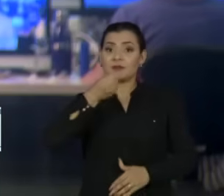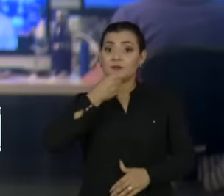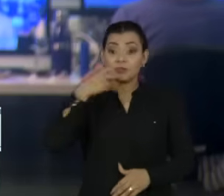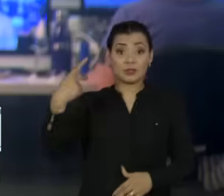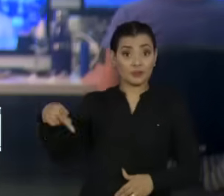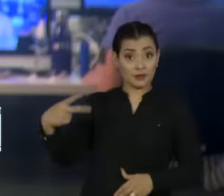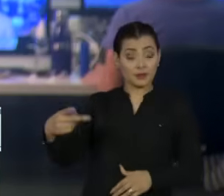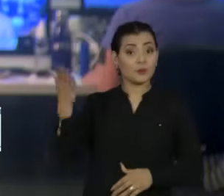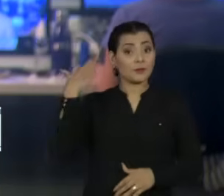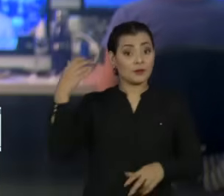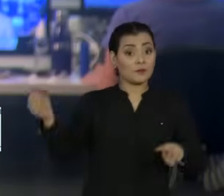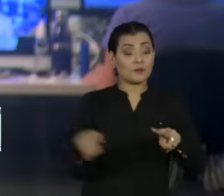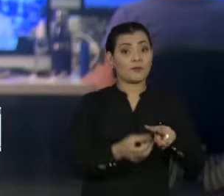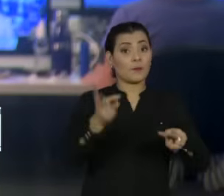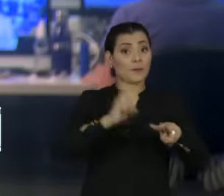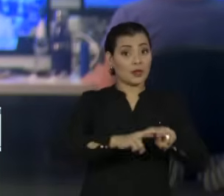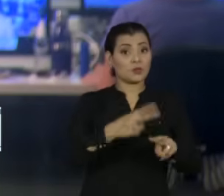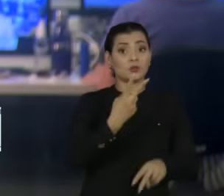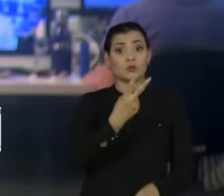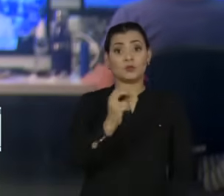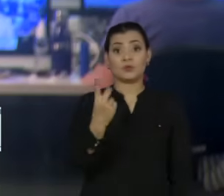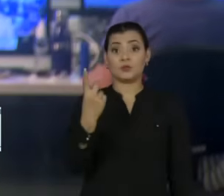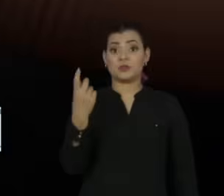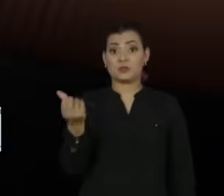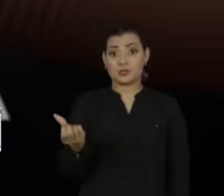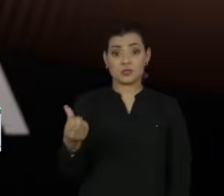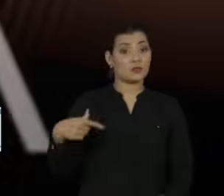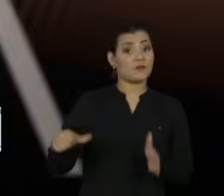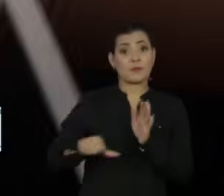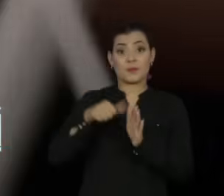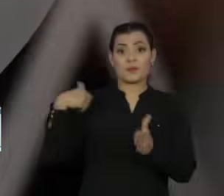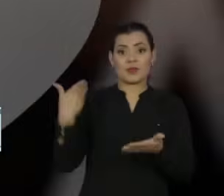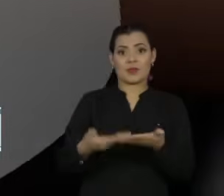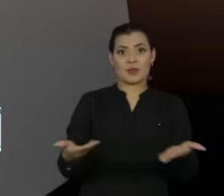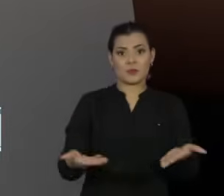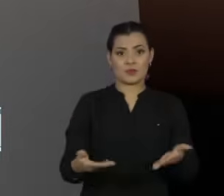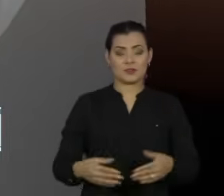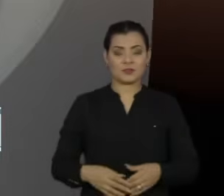consultor desde quando foi preso, em 2016.